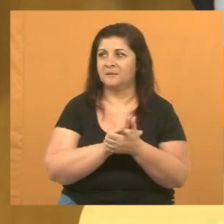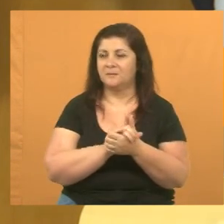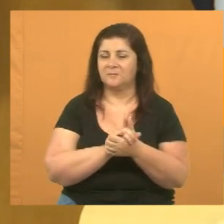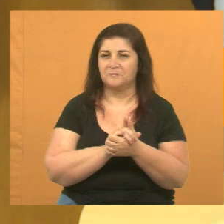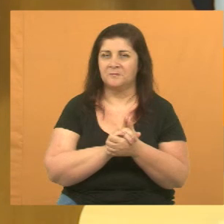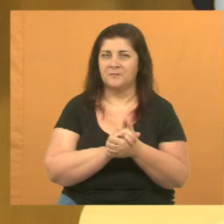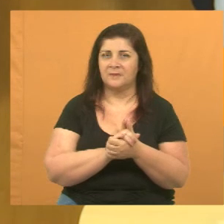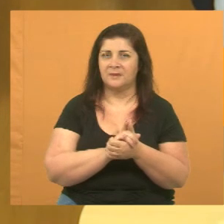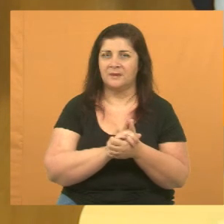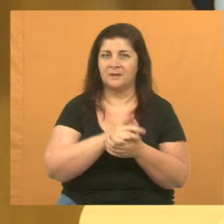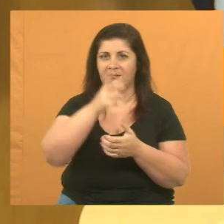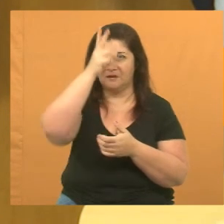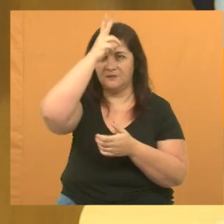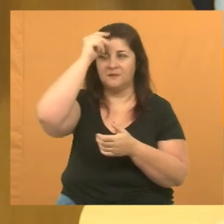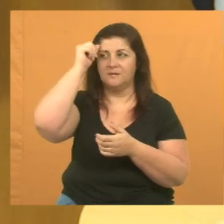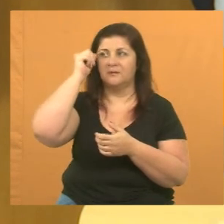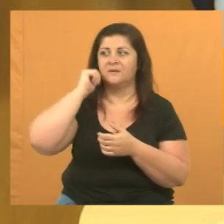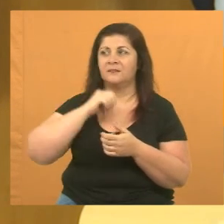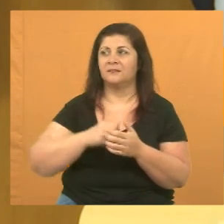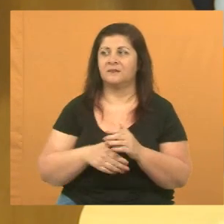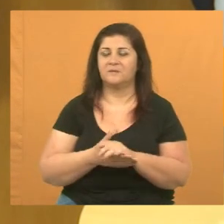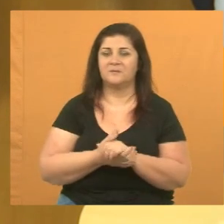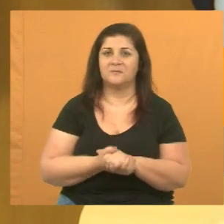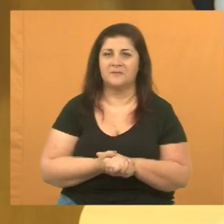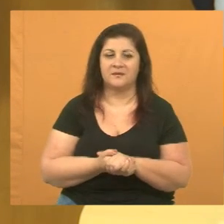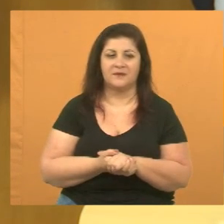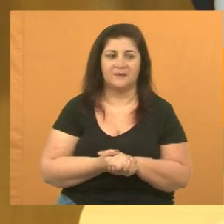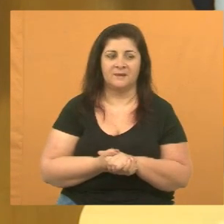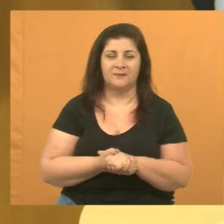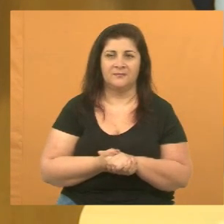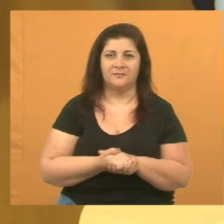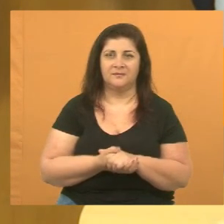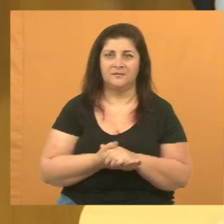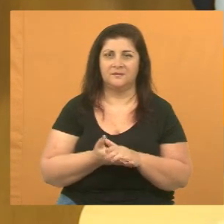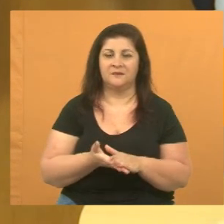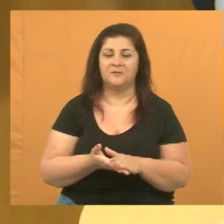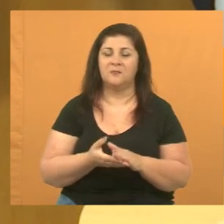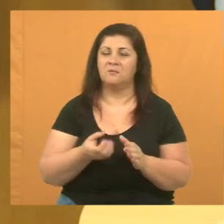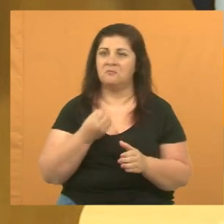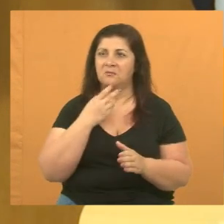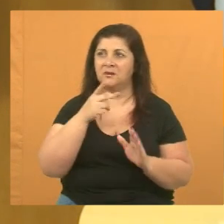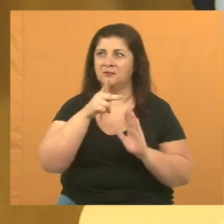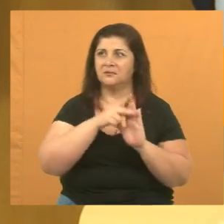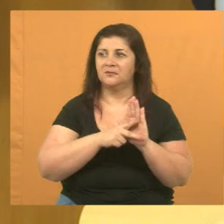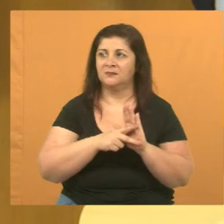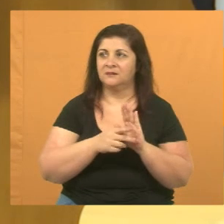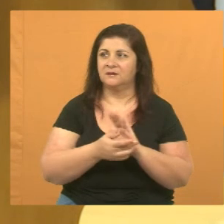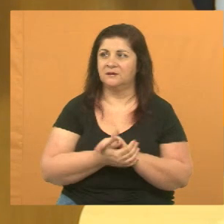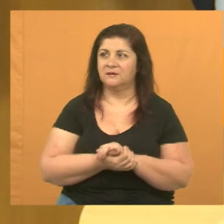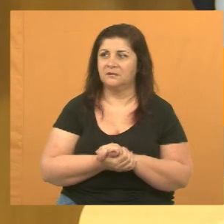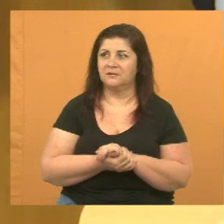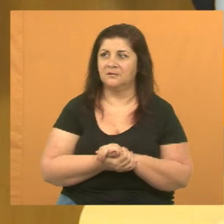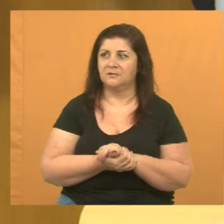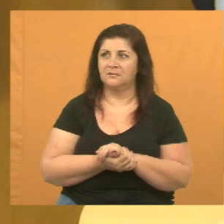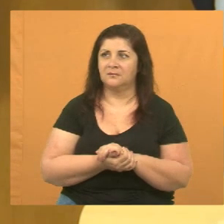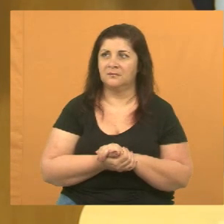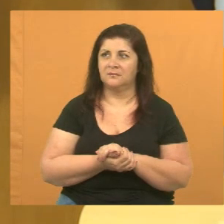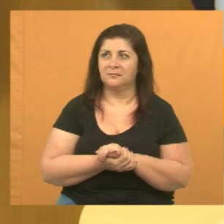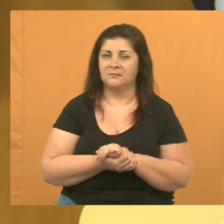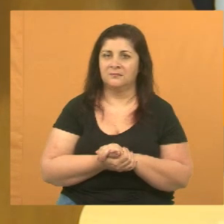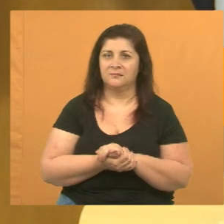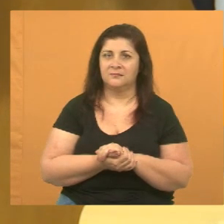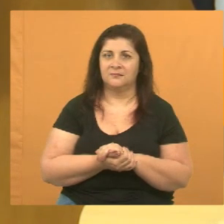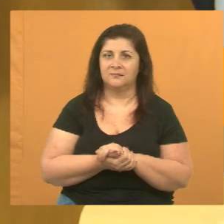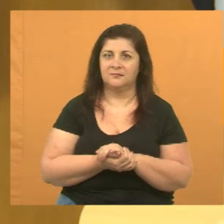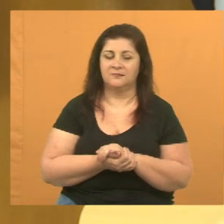prefeito Isaías, por ter enviado para esta casa esse belíssimo projeto, né? Cumprimentar também aí, parabenizar o pessoal